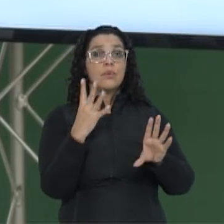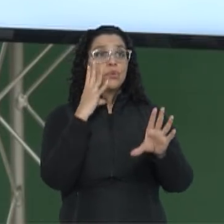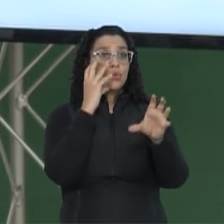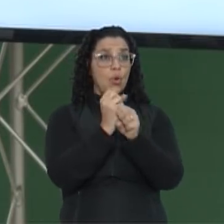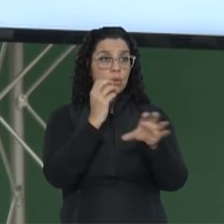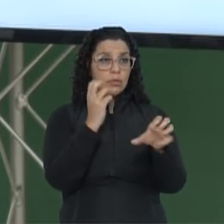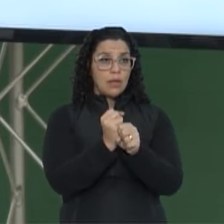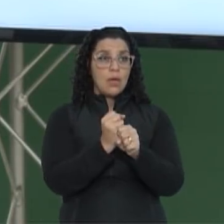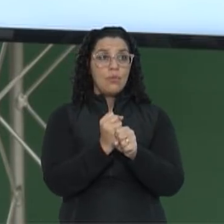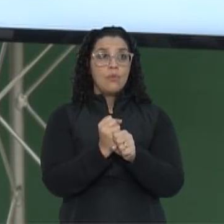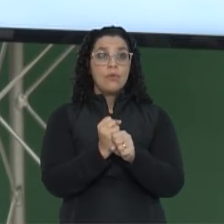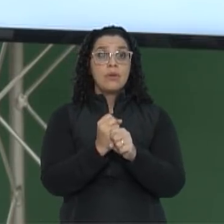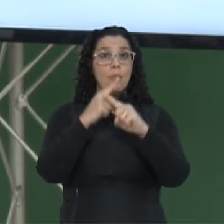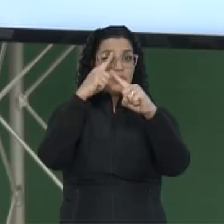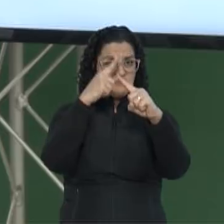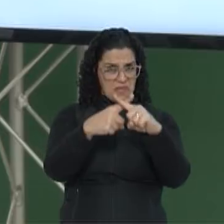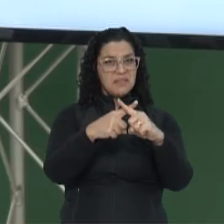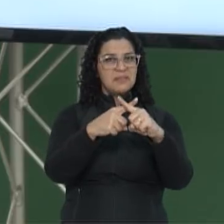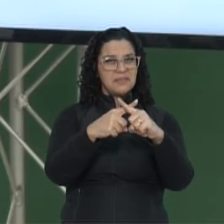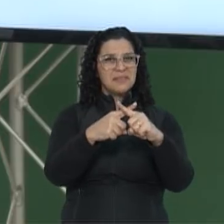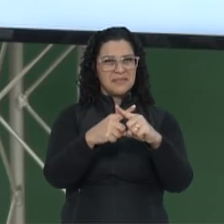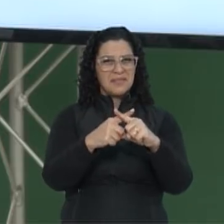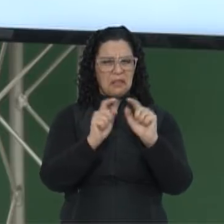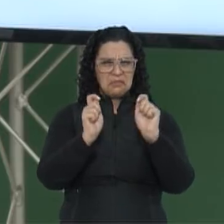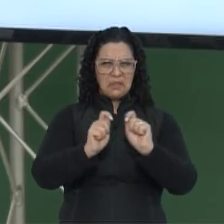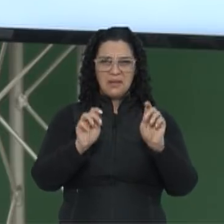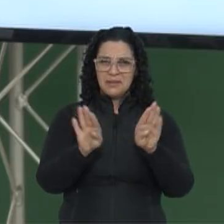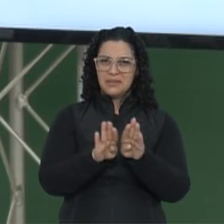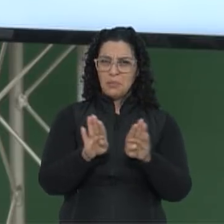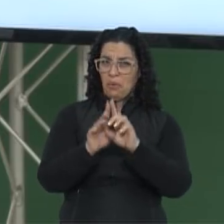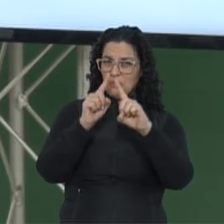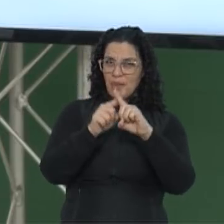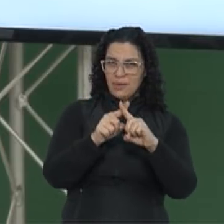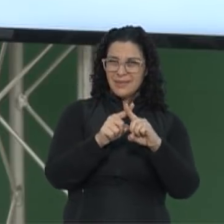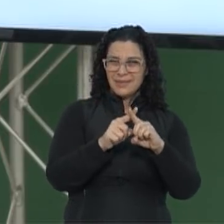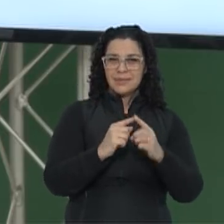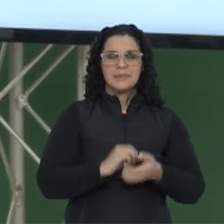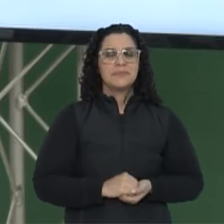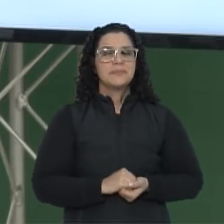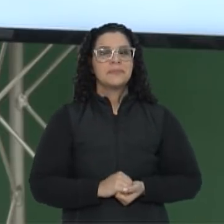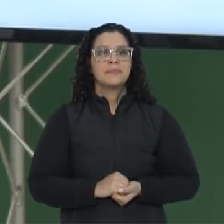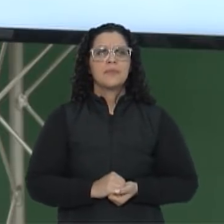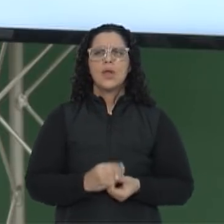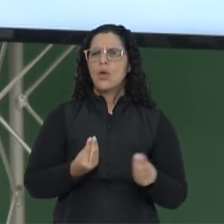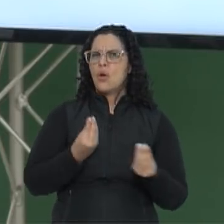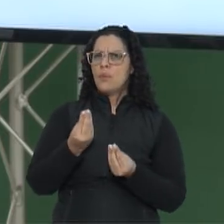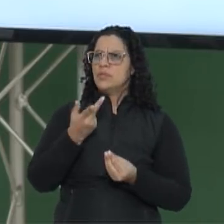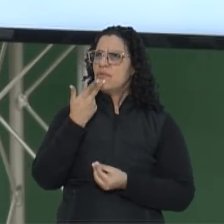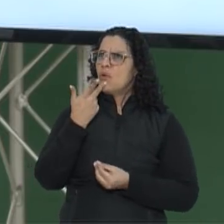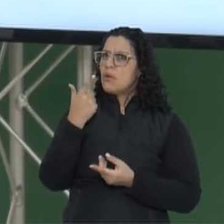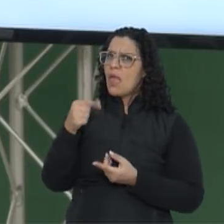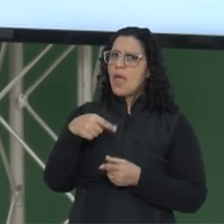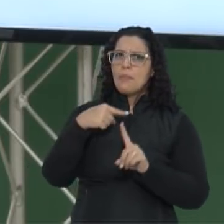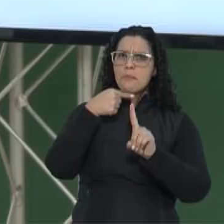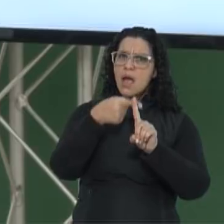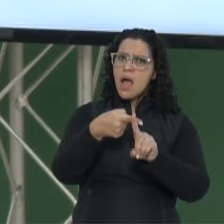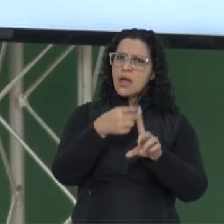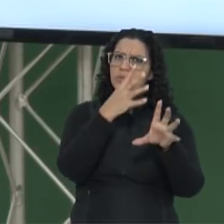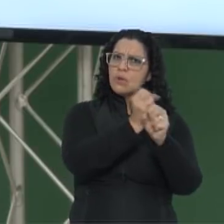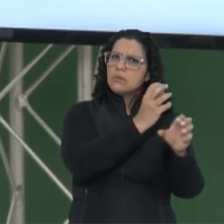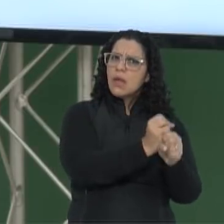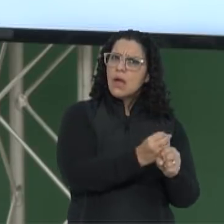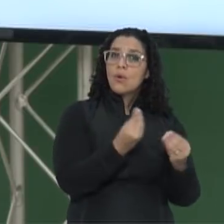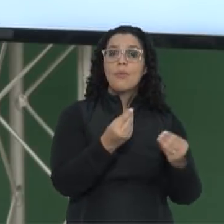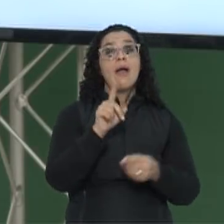valor total a ser pago, a ideia de multiplicação. Professora, mas você acabou de falar para mim que é uma